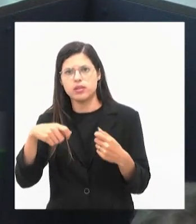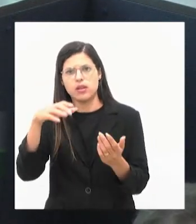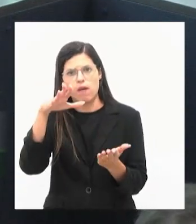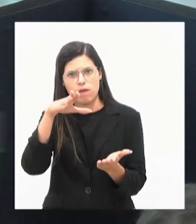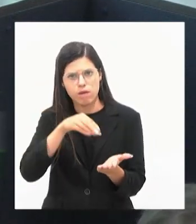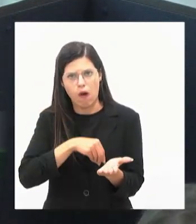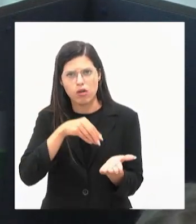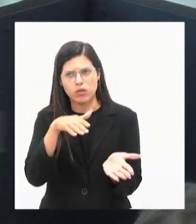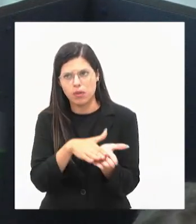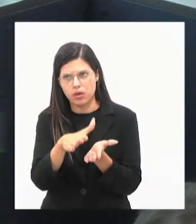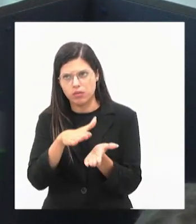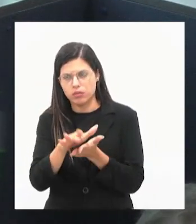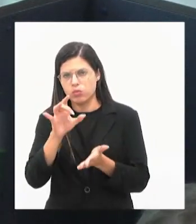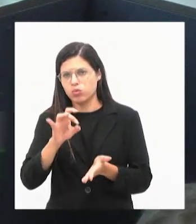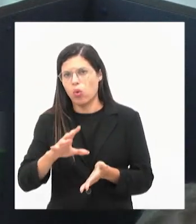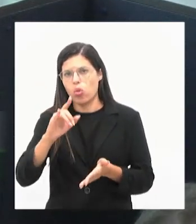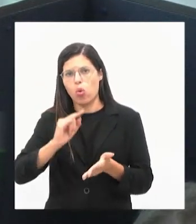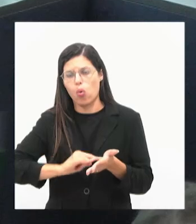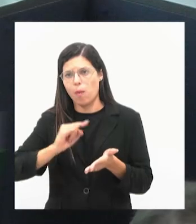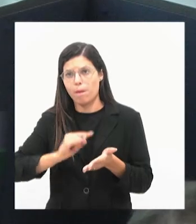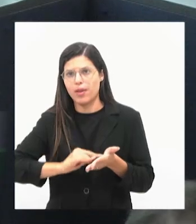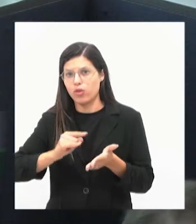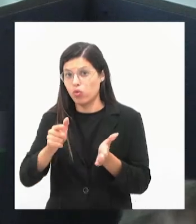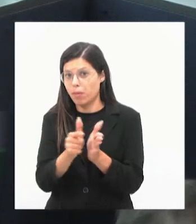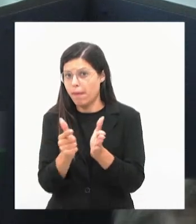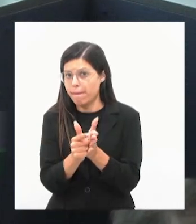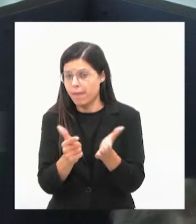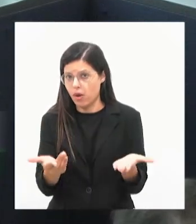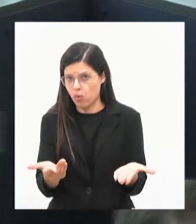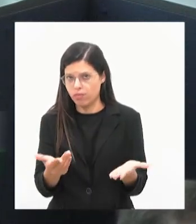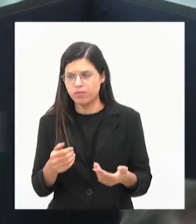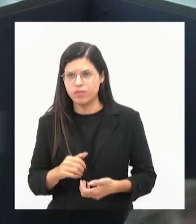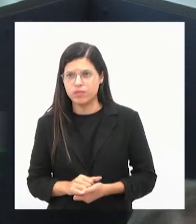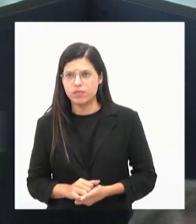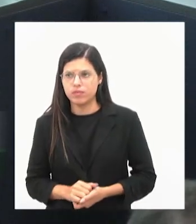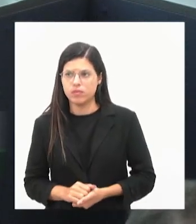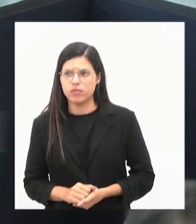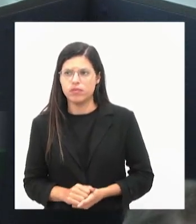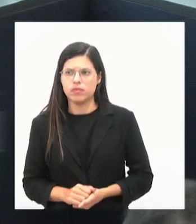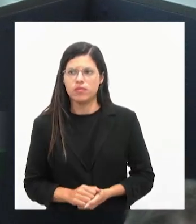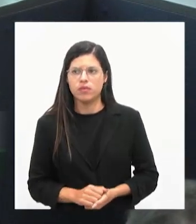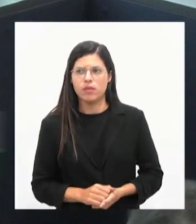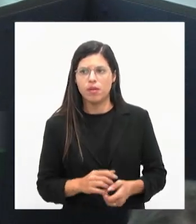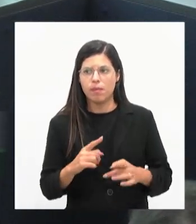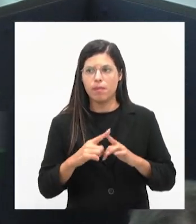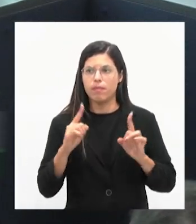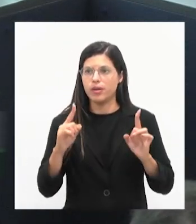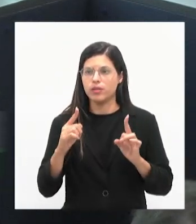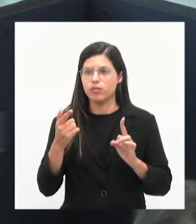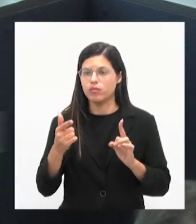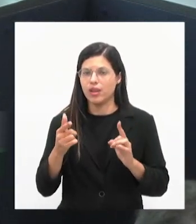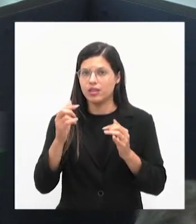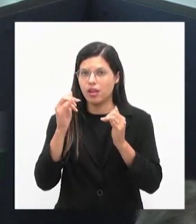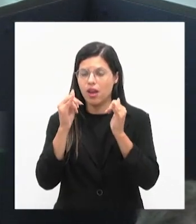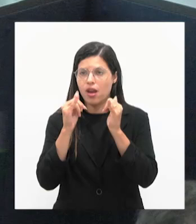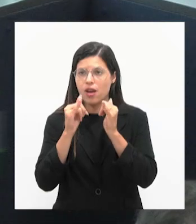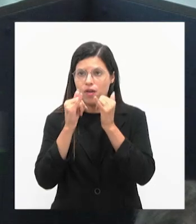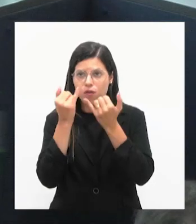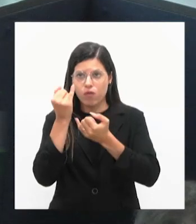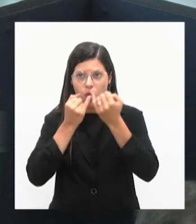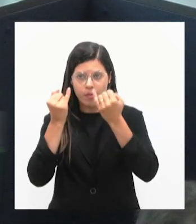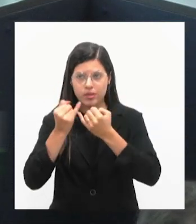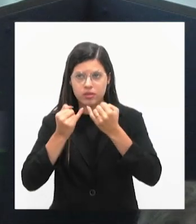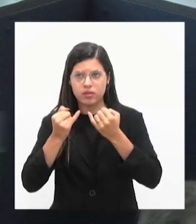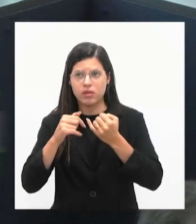documento físico. Só documento. É um absurdo. Só que então, as assim, pessoas não recebem informação, o deputado, de imediato. Ela vai lá, tem que sanar esse problema aqui,